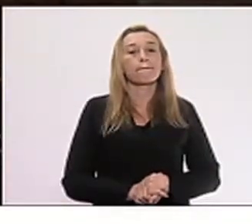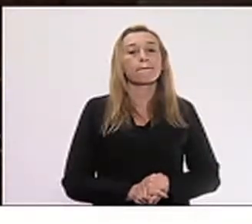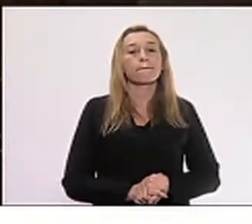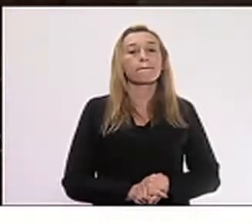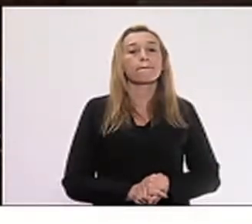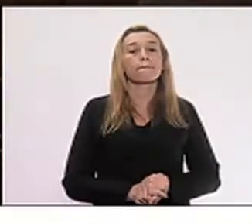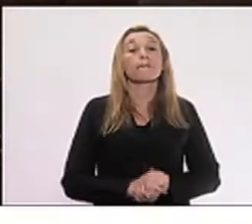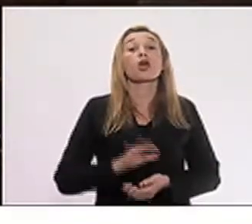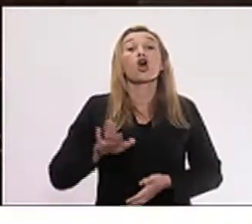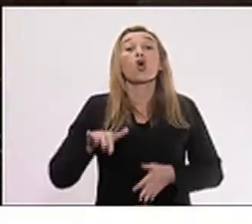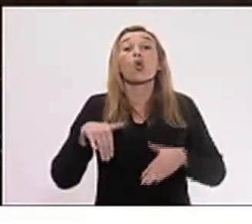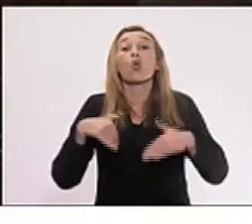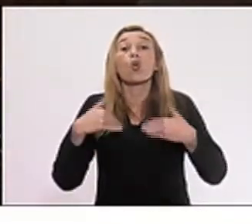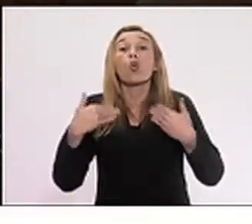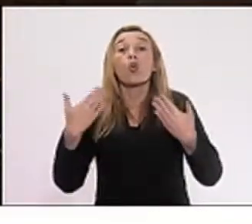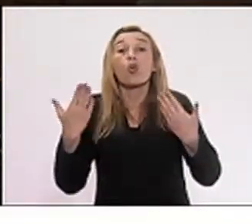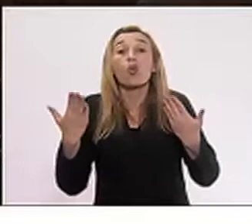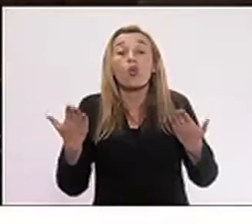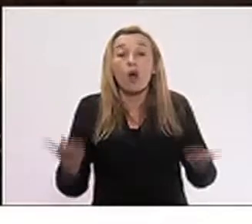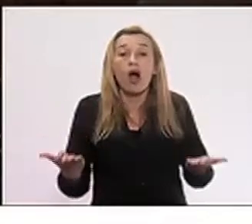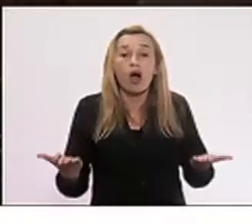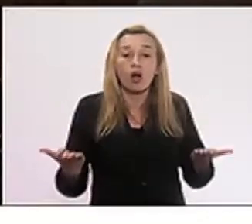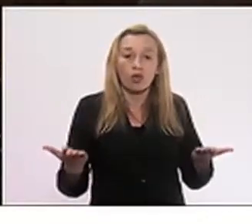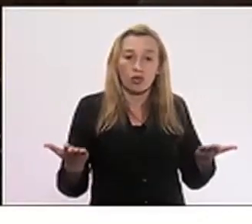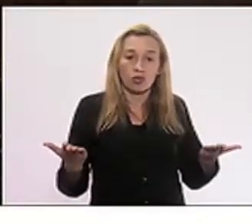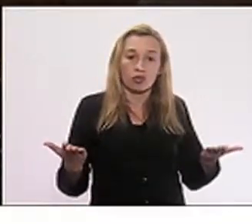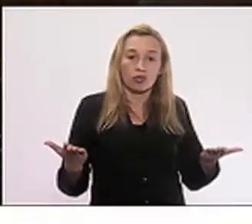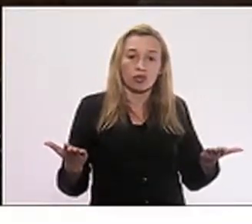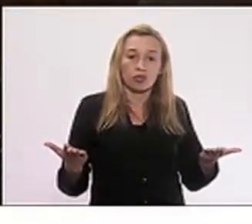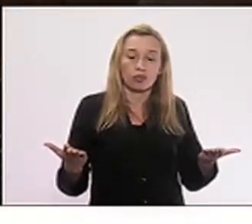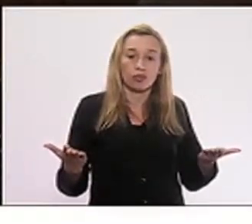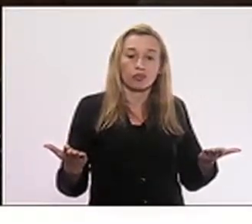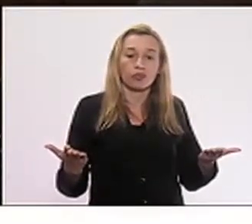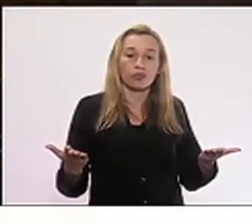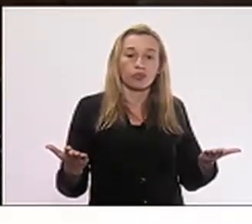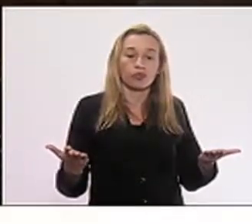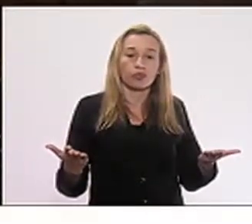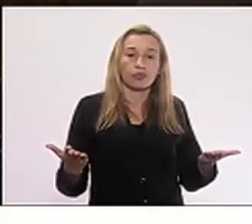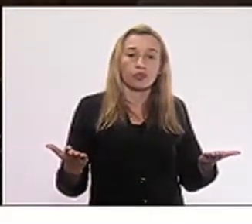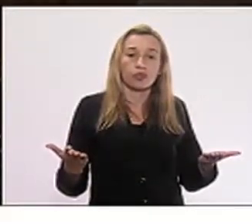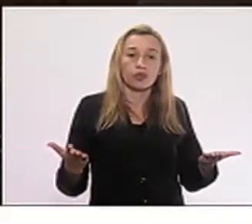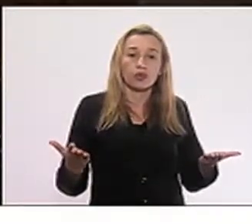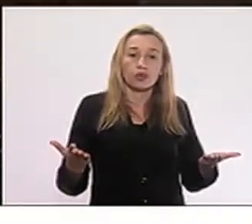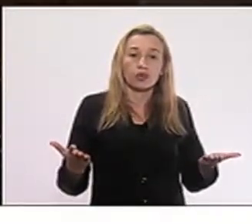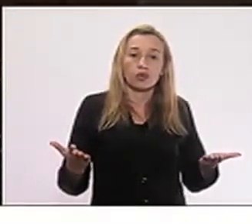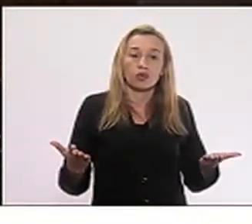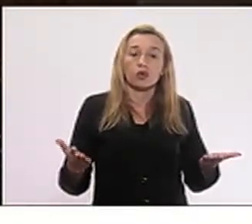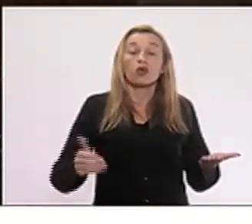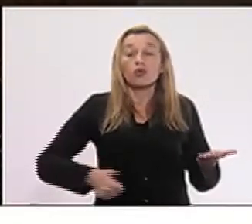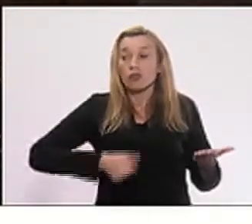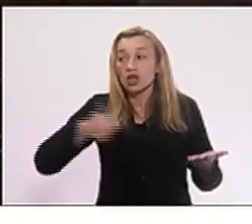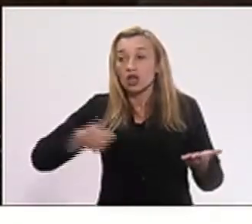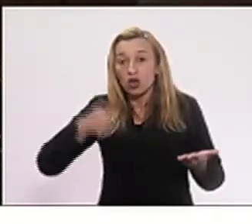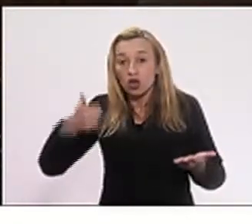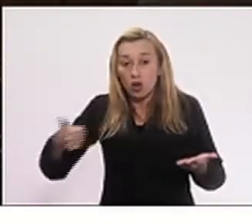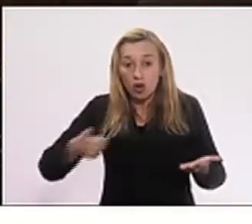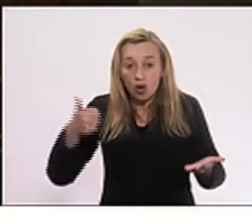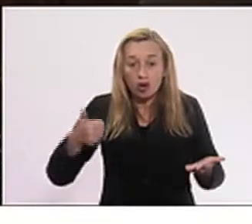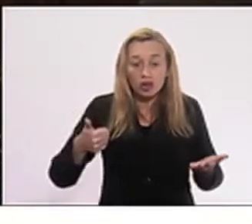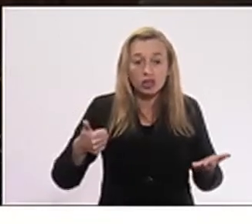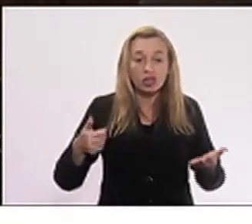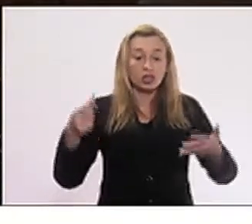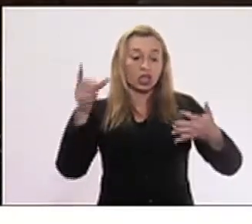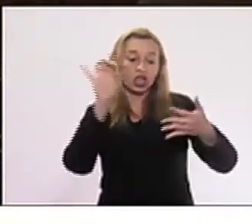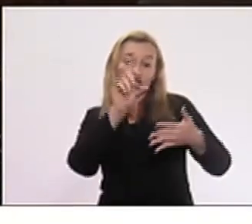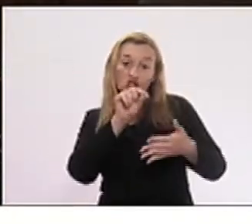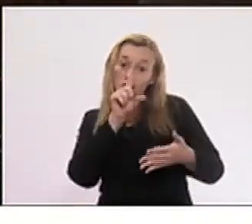quais as condições que deveriam ser adotadas através, inclusive,